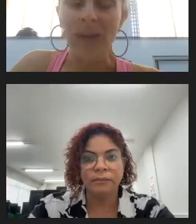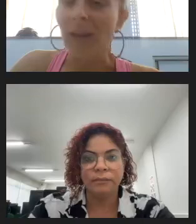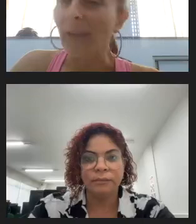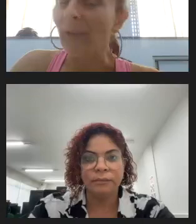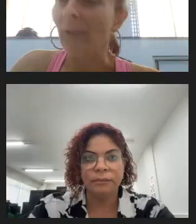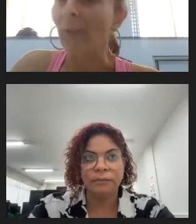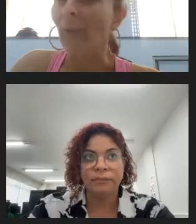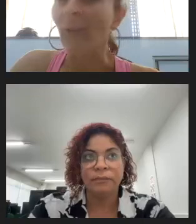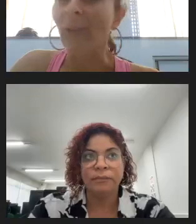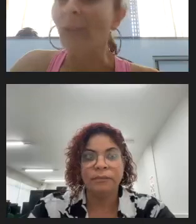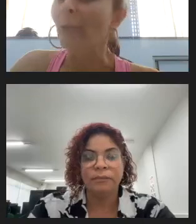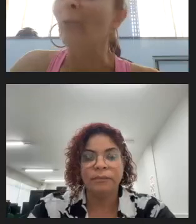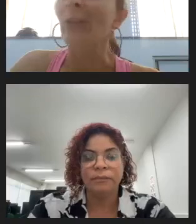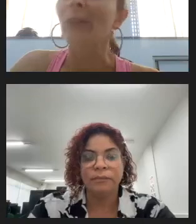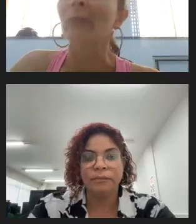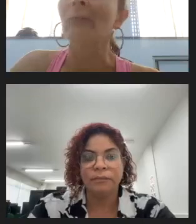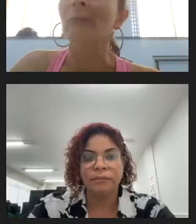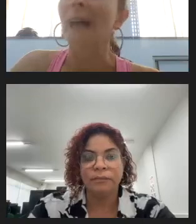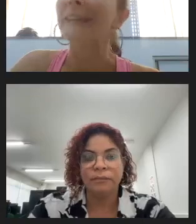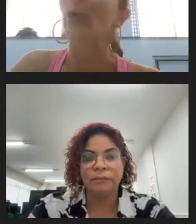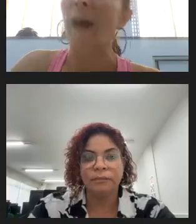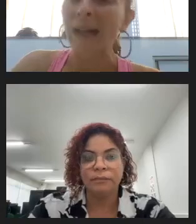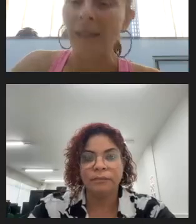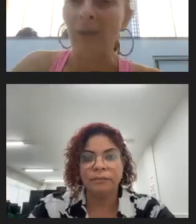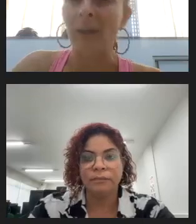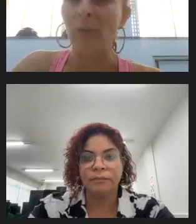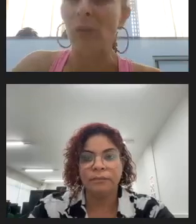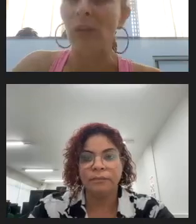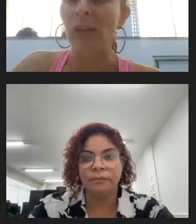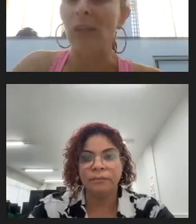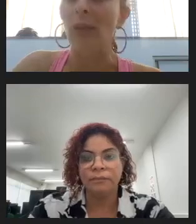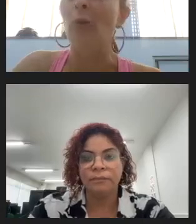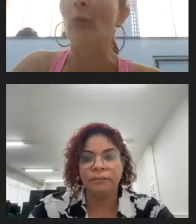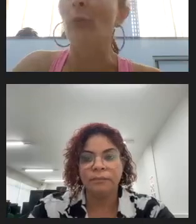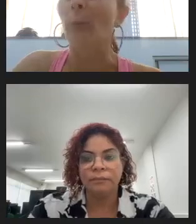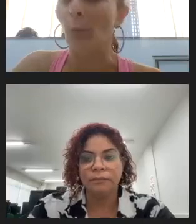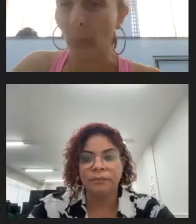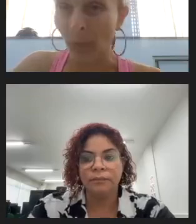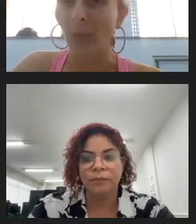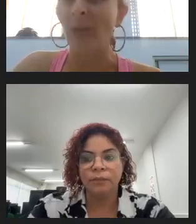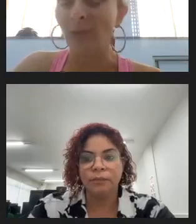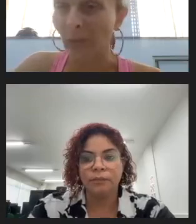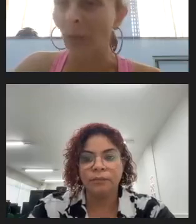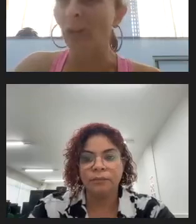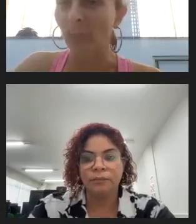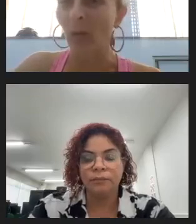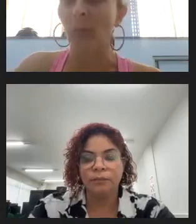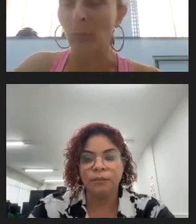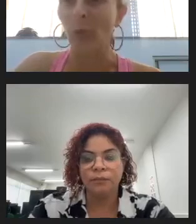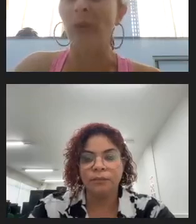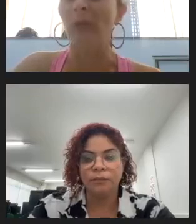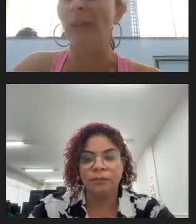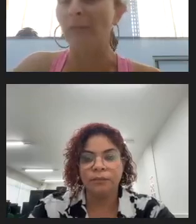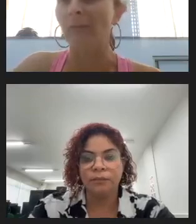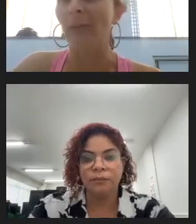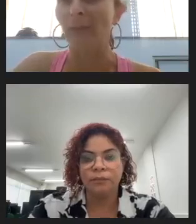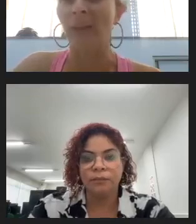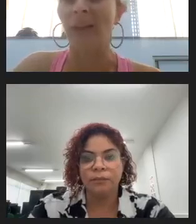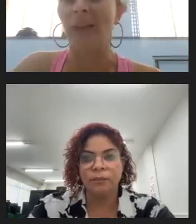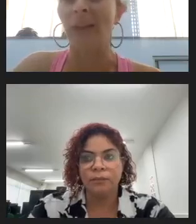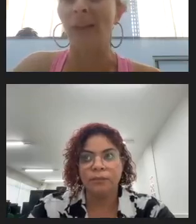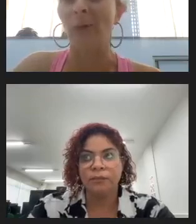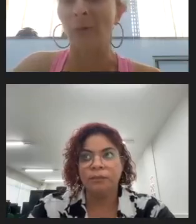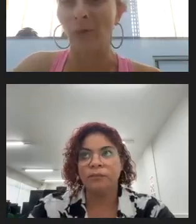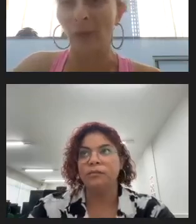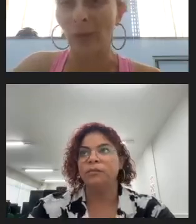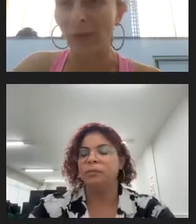também essas inserções, elas não são adequadas, né, porque o próprio servidor, de próprio punho, deve